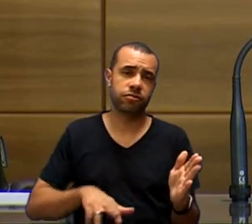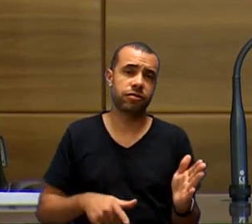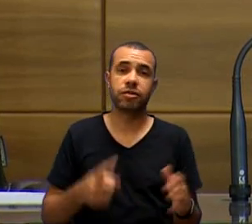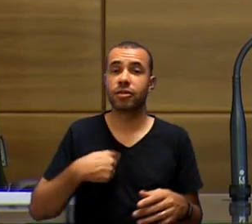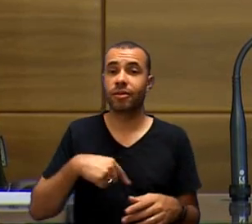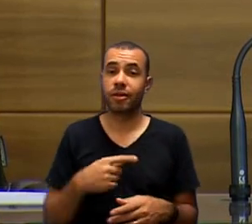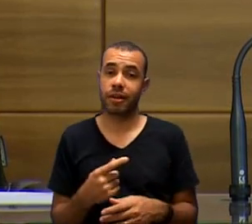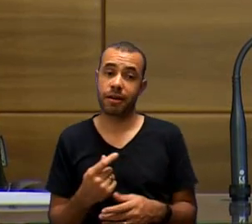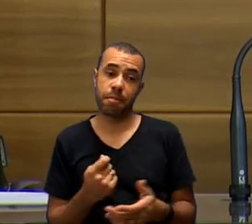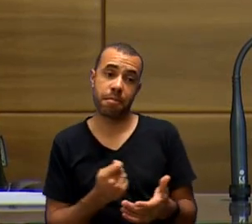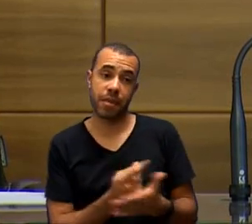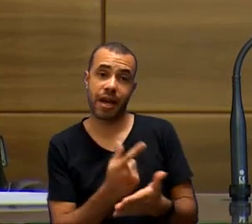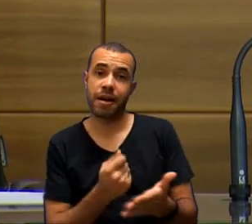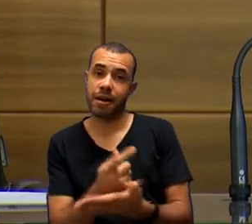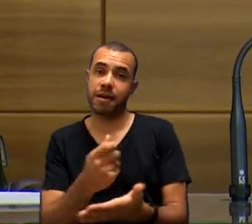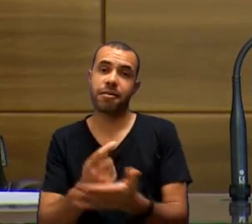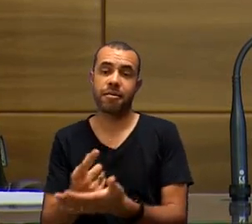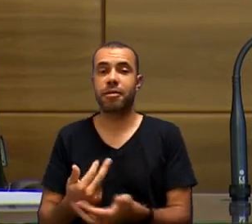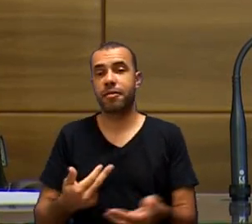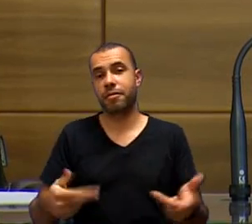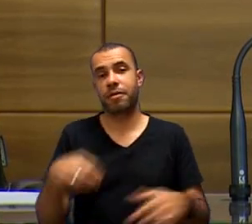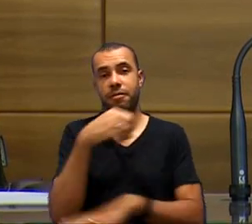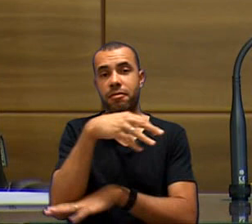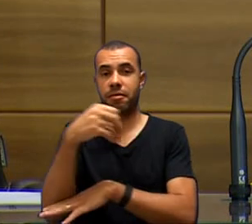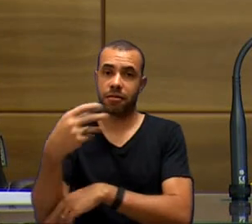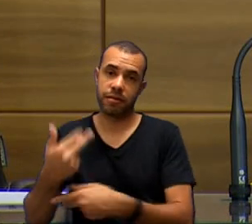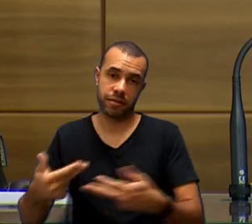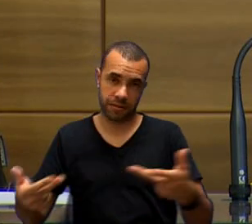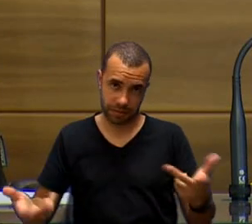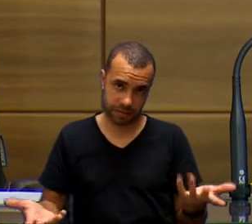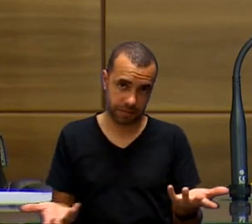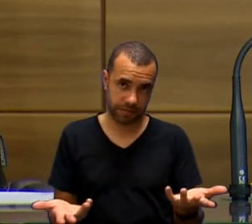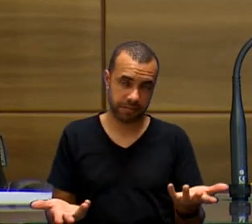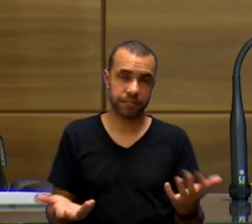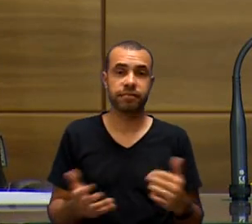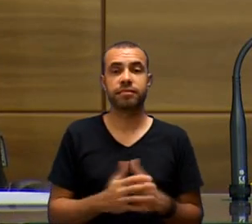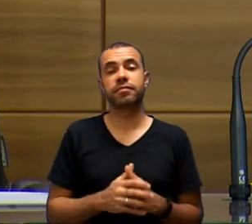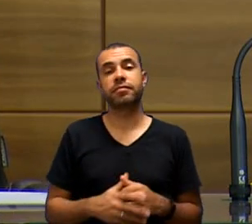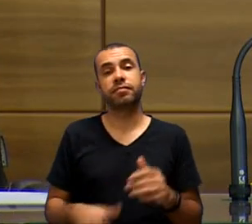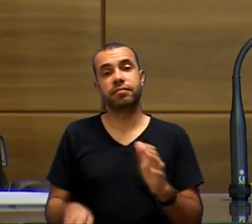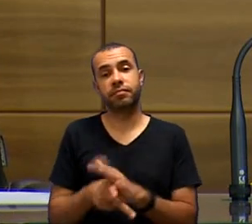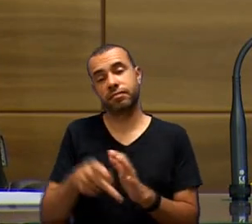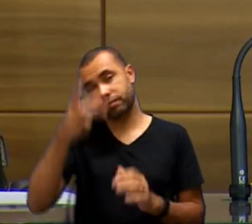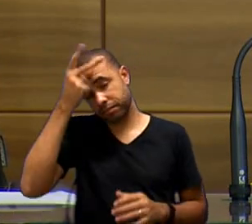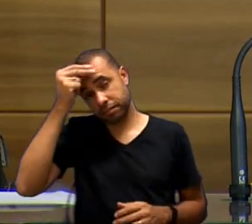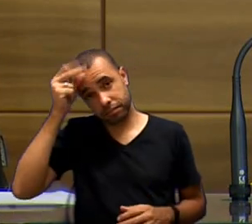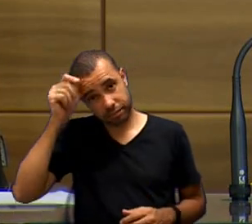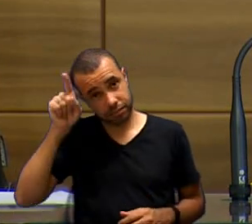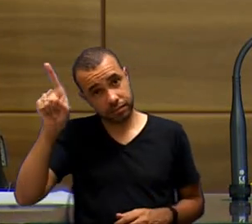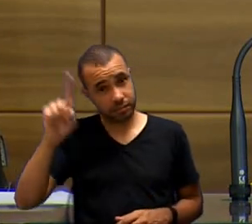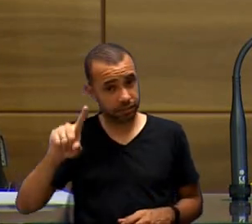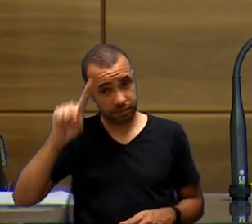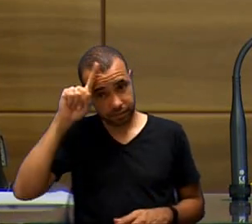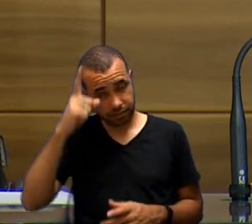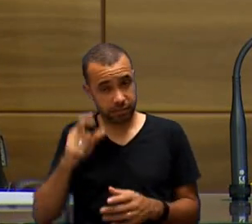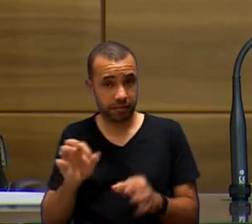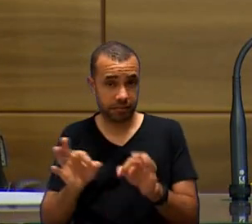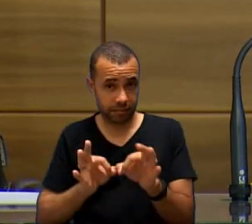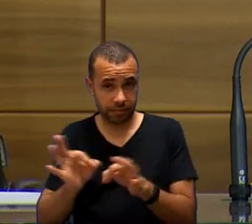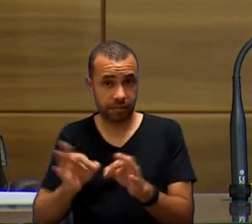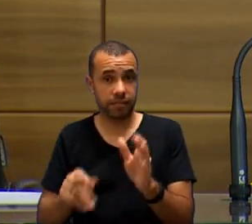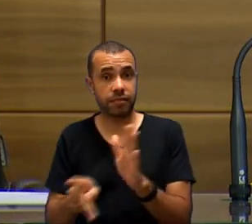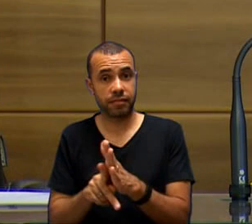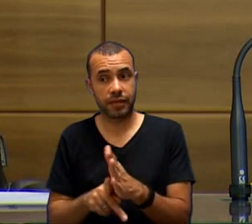o financiamento para o projeto de iluminação, que está sendo desenvolvida pela própria prefeitura através da Secretaria de